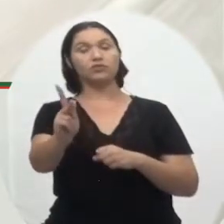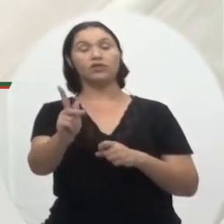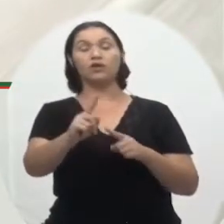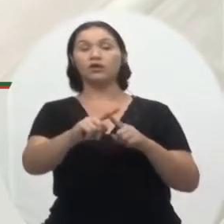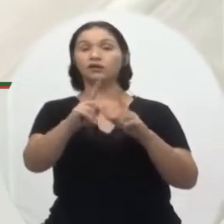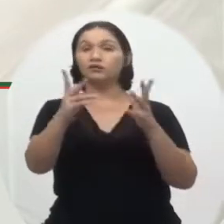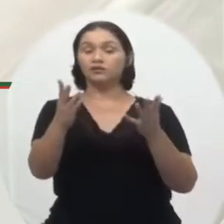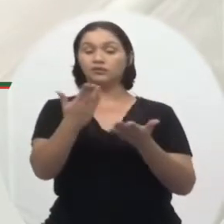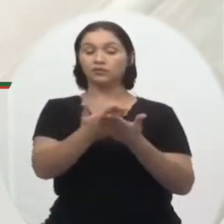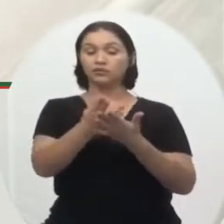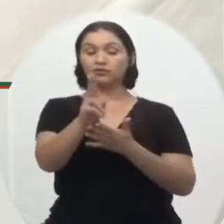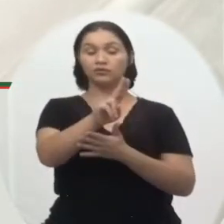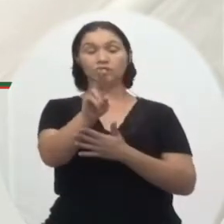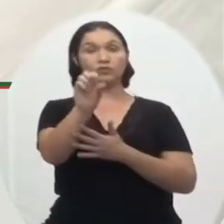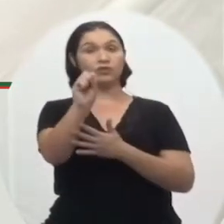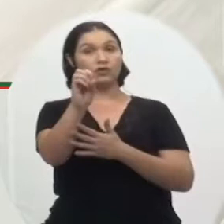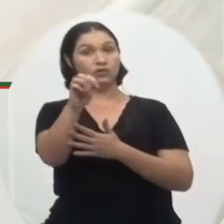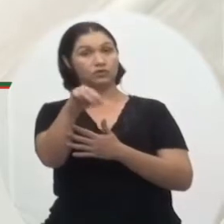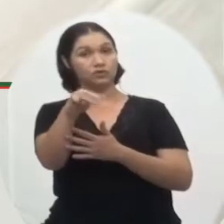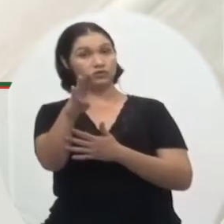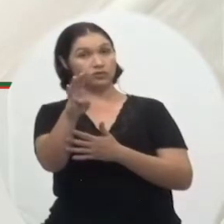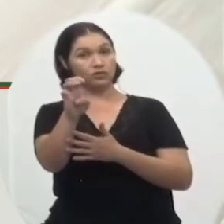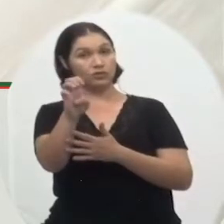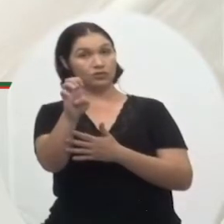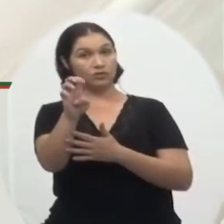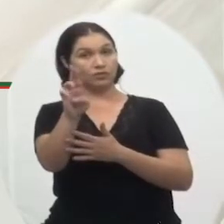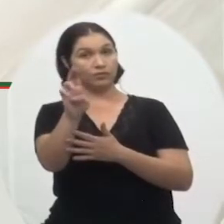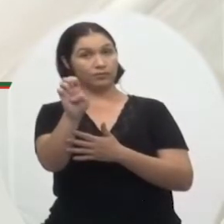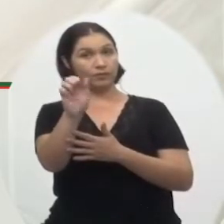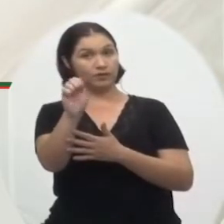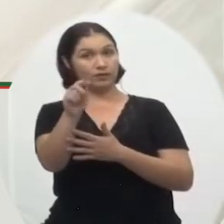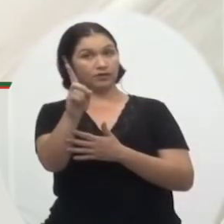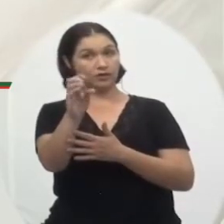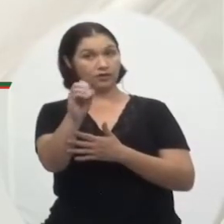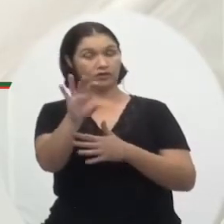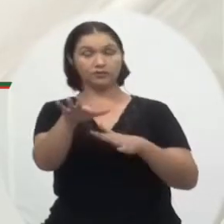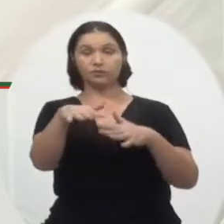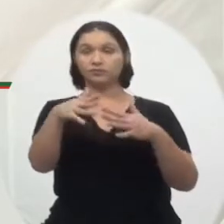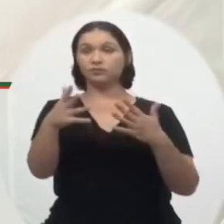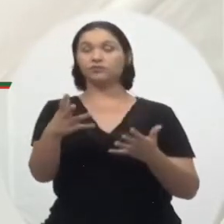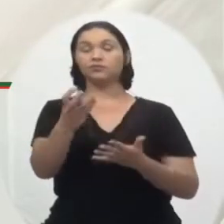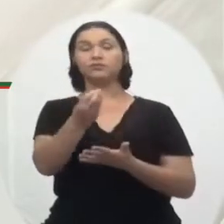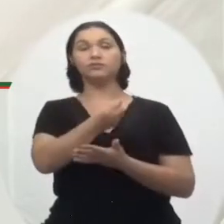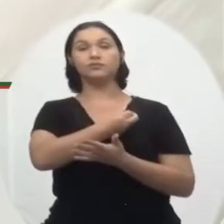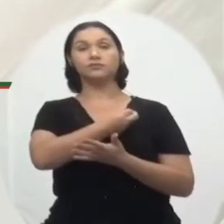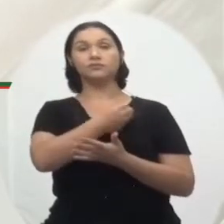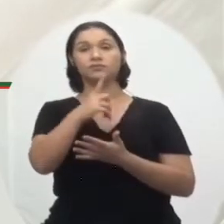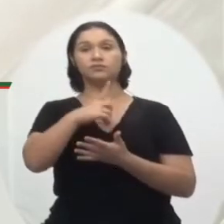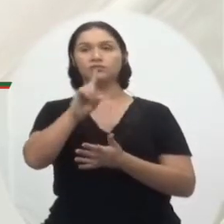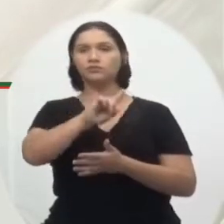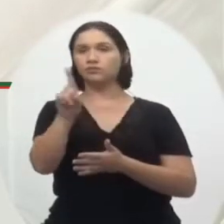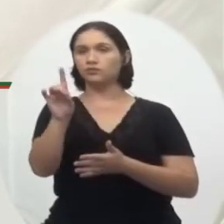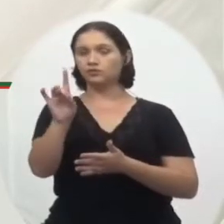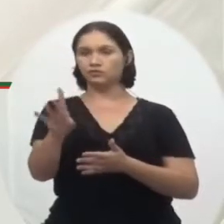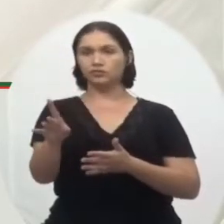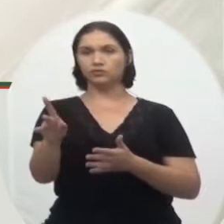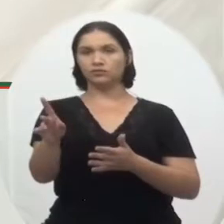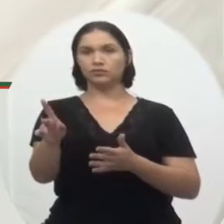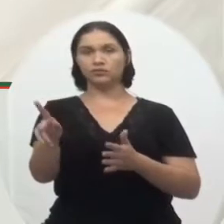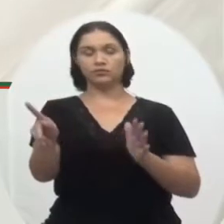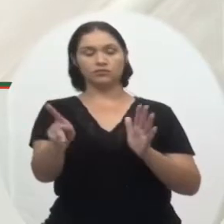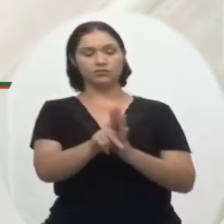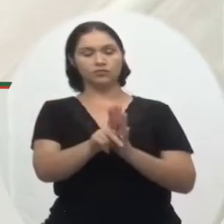maiores, onde a maior presença, não só da rede própria, e aí não sei se a maioria dos senhores